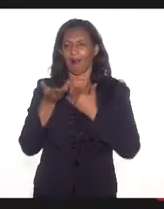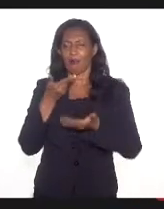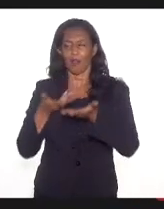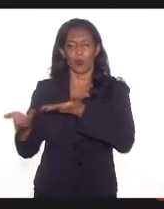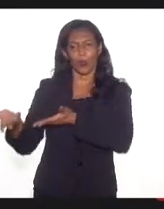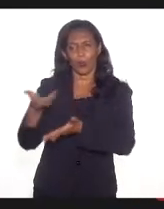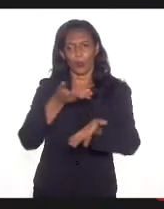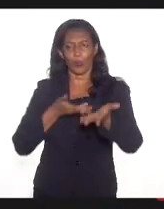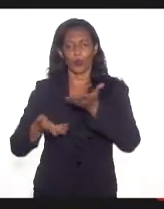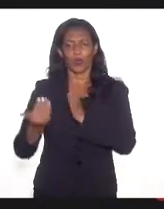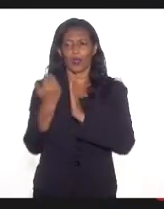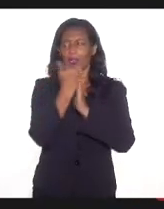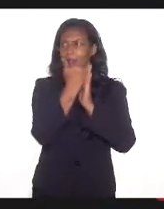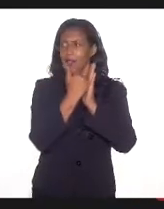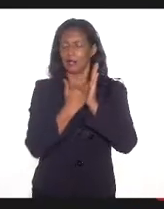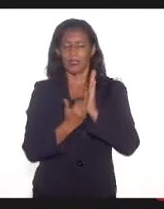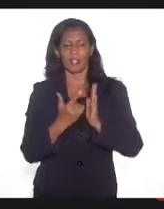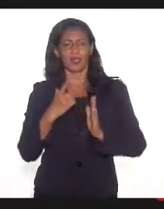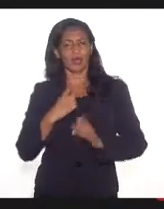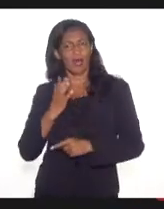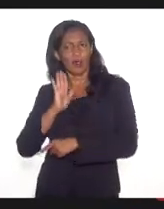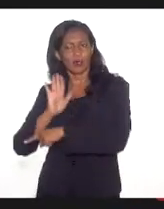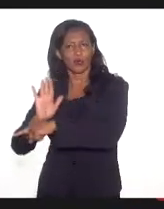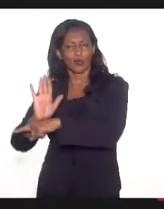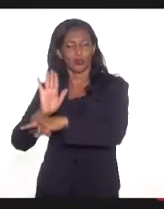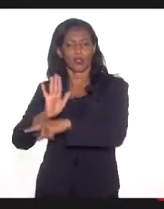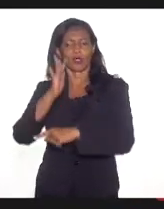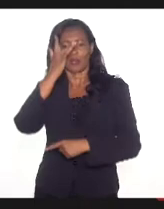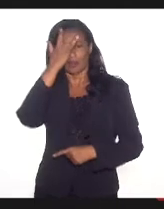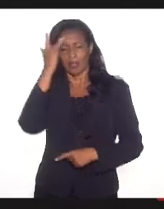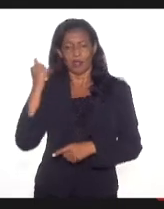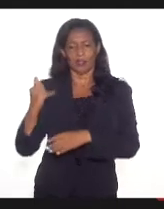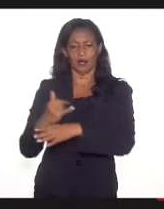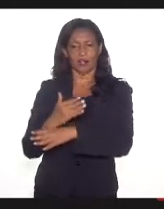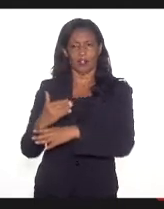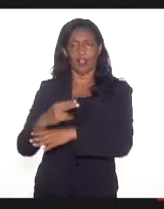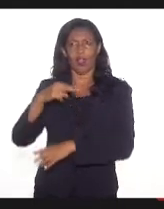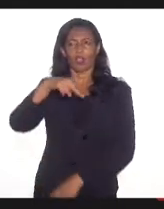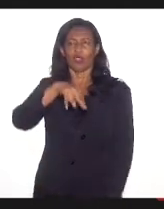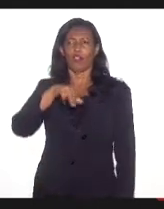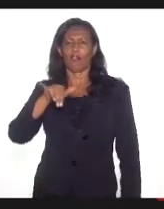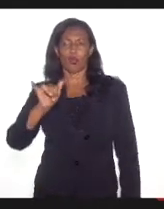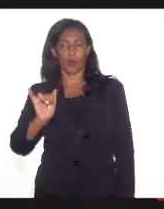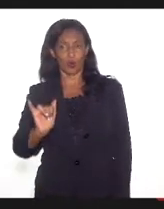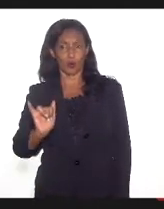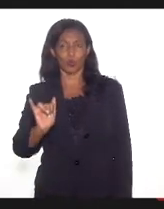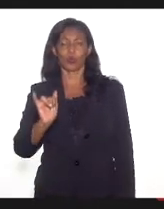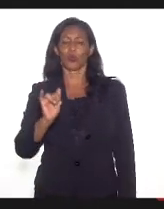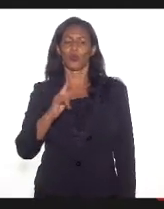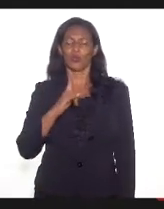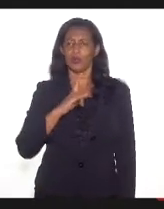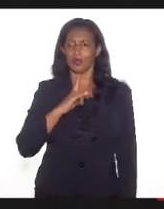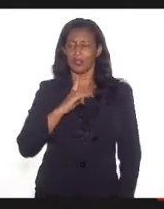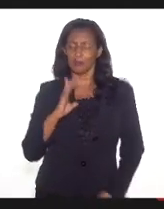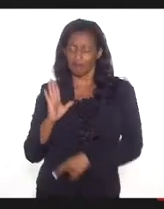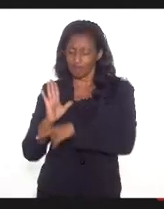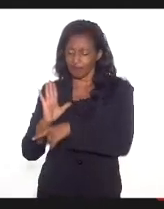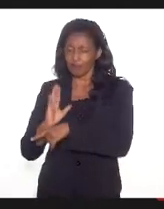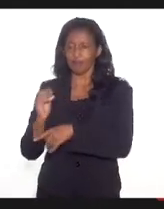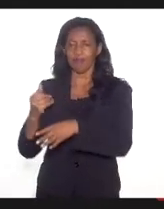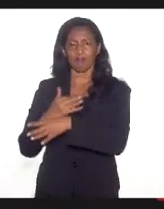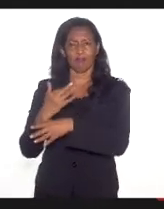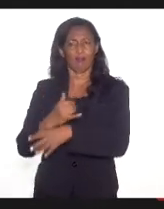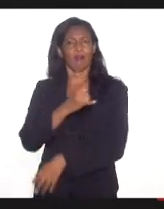programa que tem alimentado as pessoas na cidade de Nova Iguaçu, tem alimentado as pessoas na